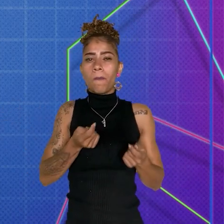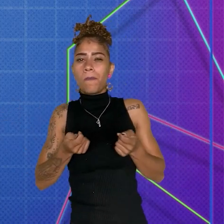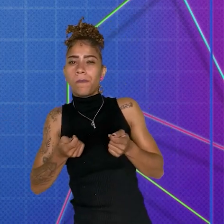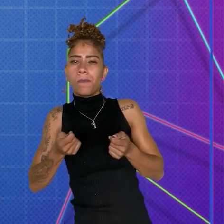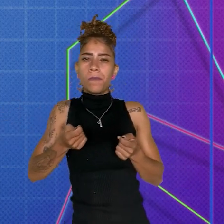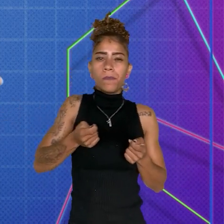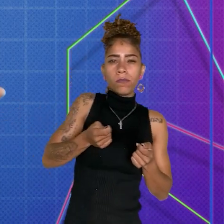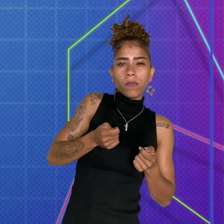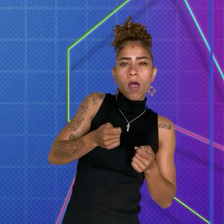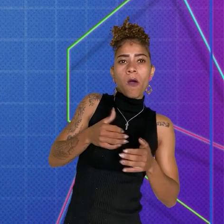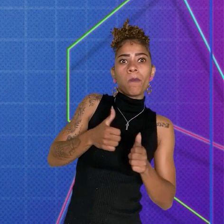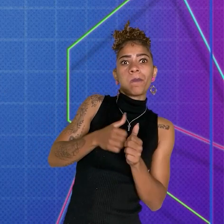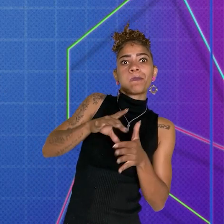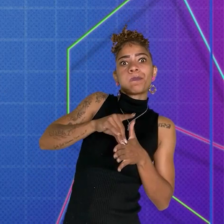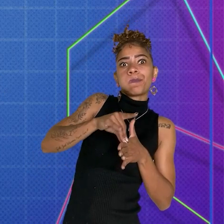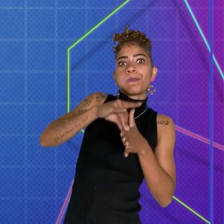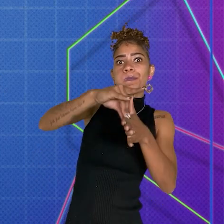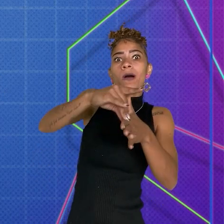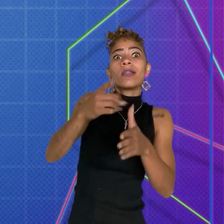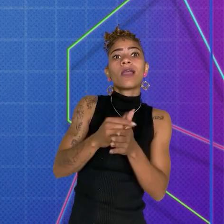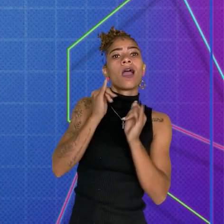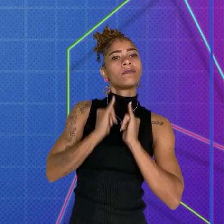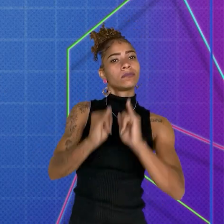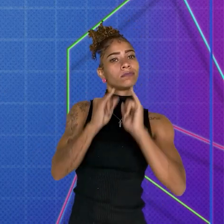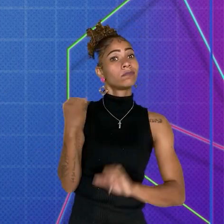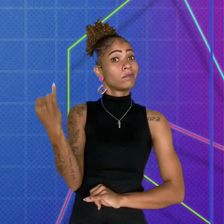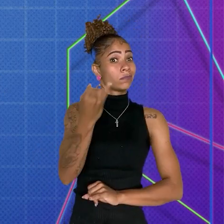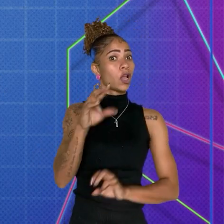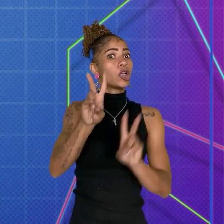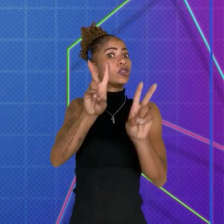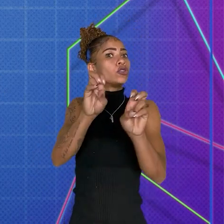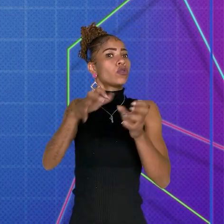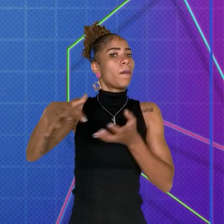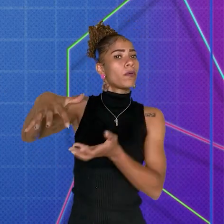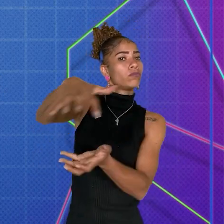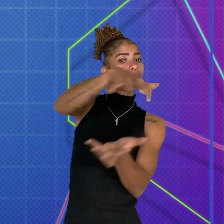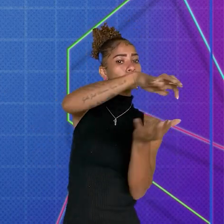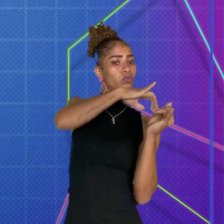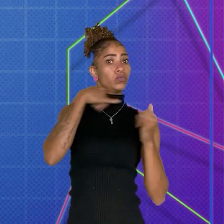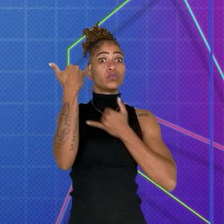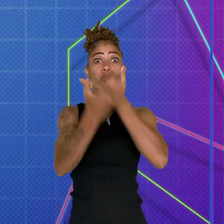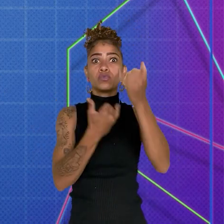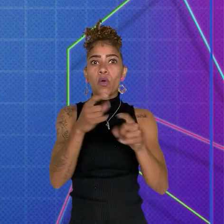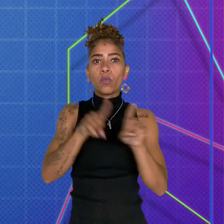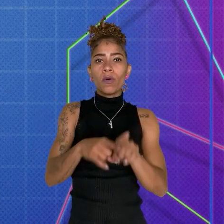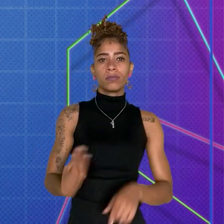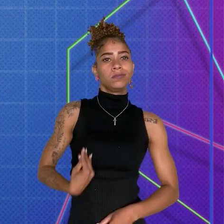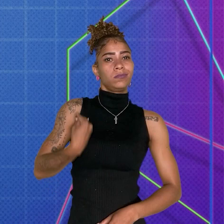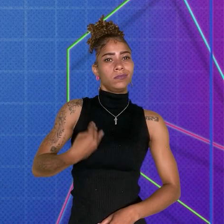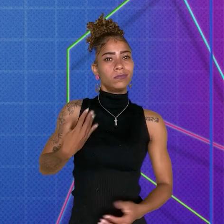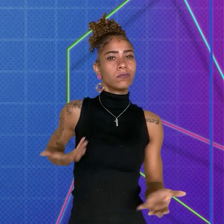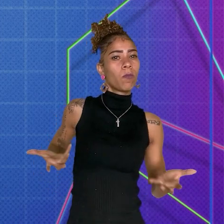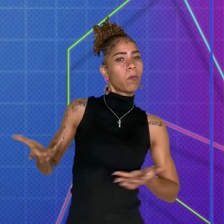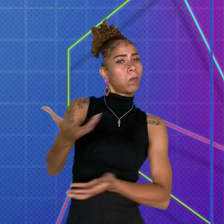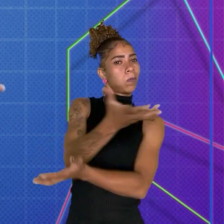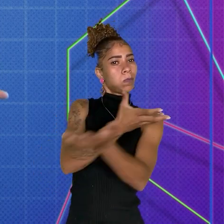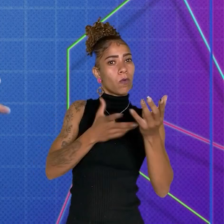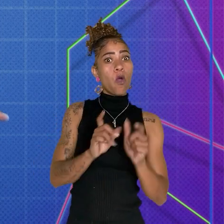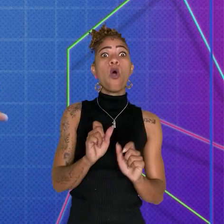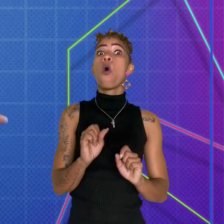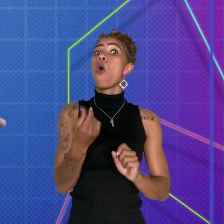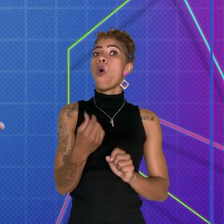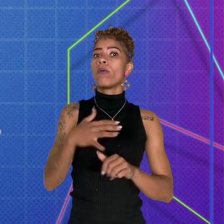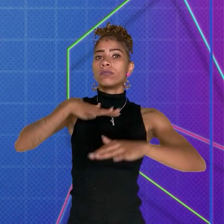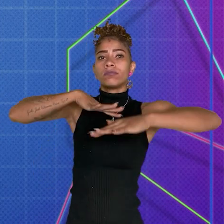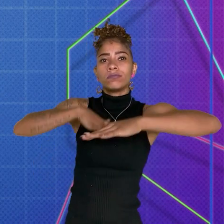e guiá-lo pela jornada, além de transmitir informações importantes sobre o mundo do jogo, como a presença de objetos interativos ou